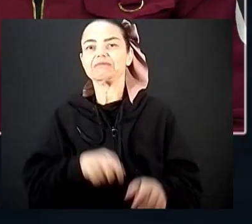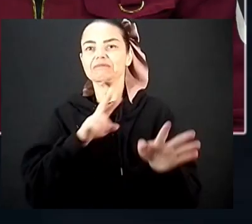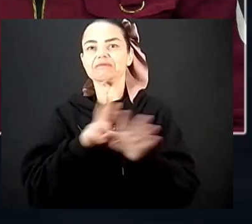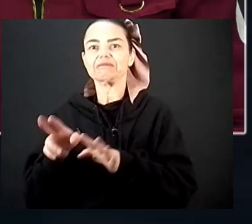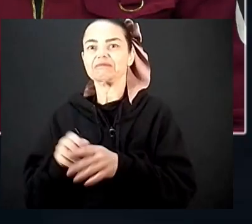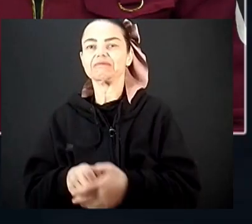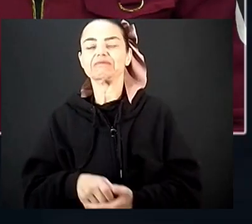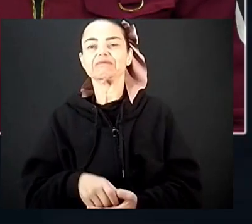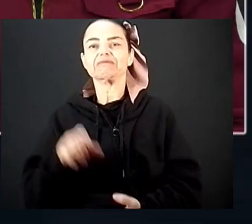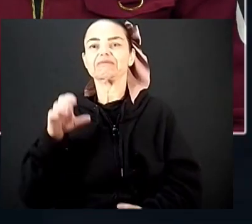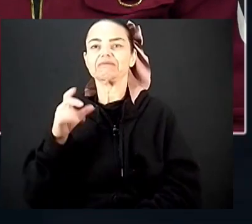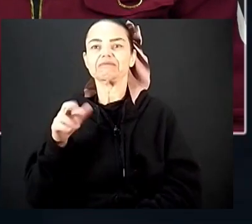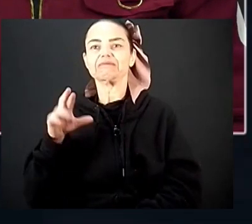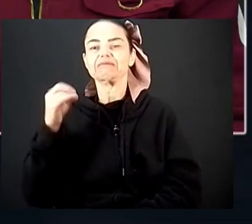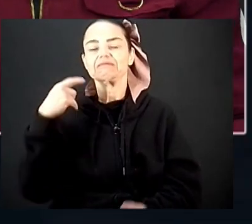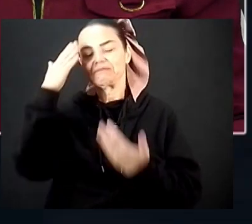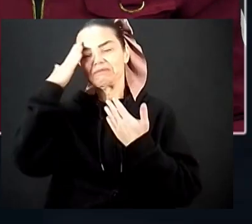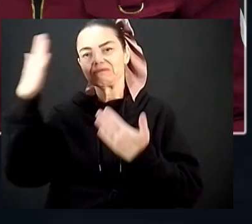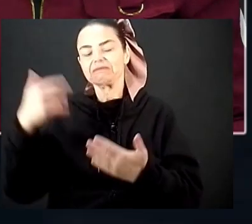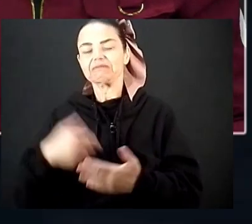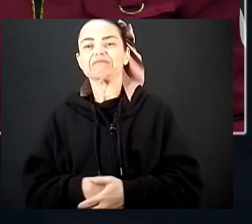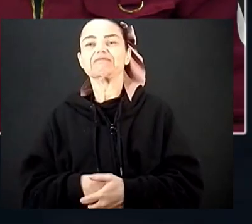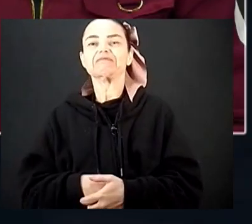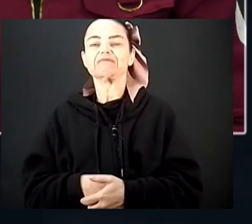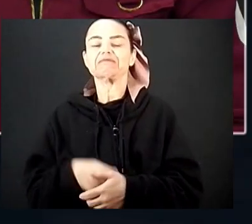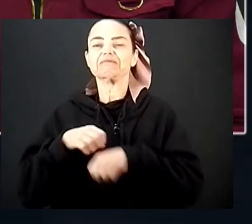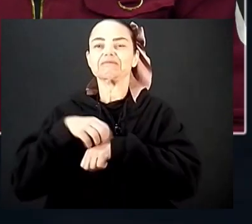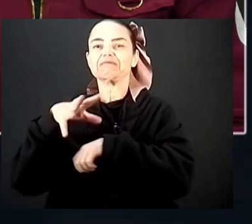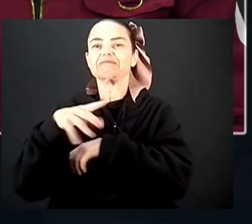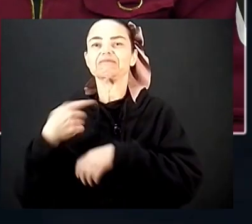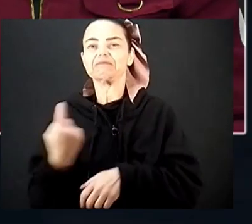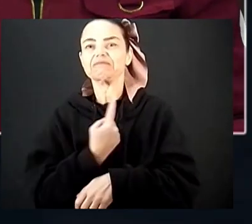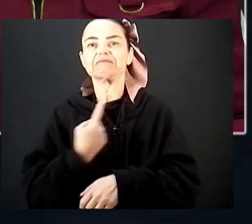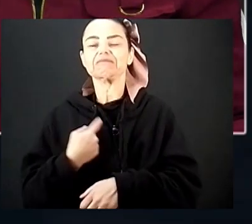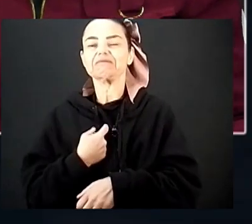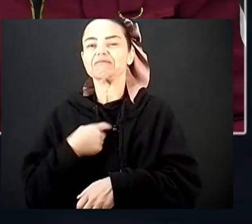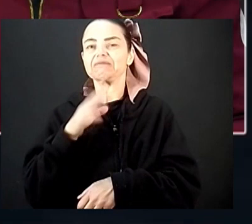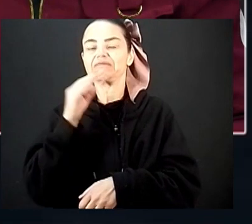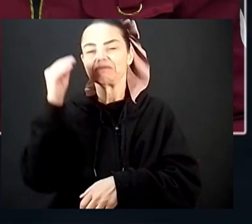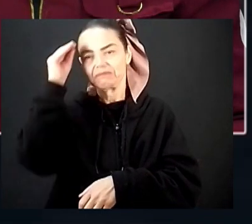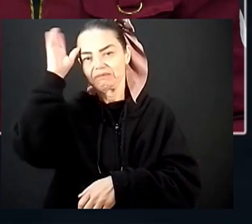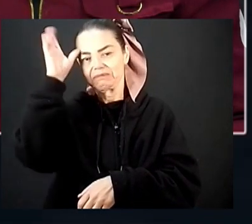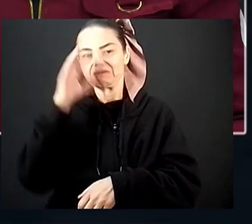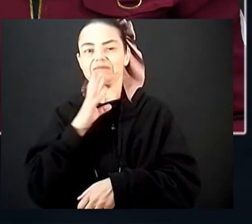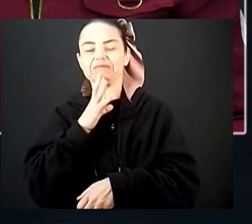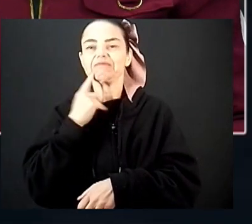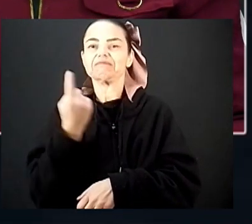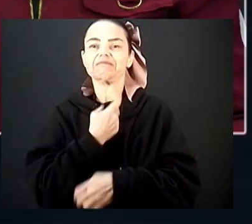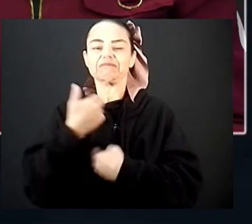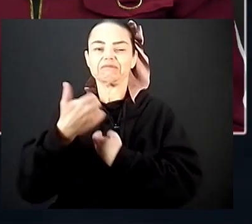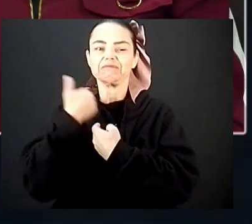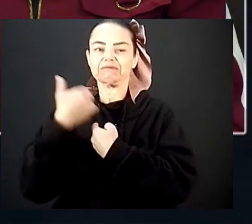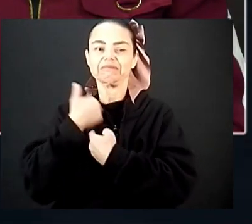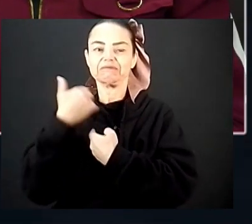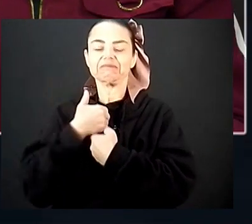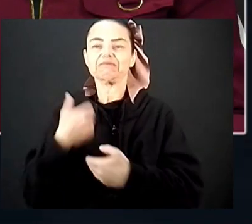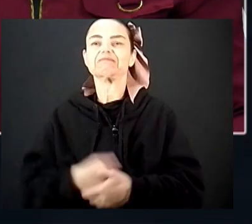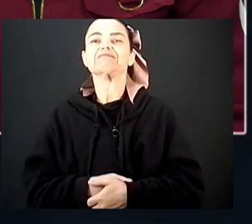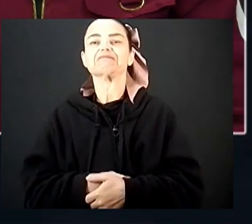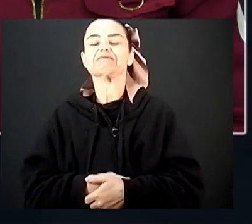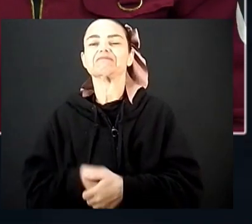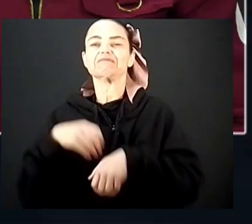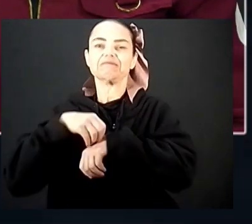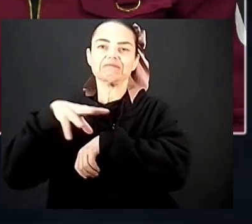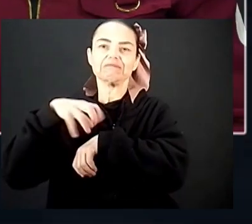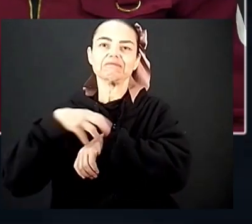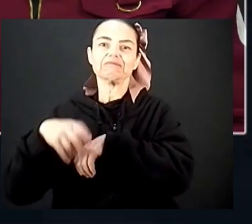Ciro, muito obrigada por compartilhar conosco um pouco do seu conhecimento, por nos orientar e por compartilhar assim